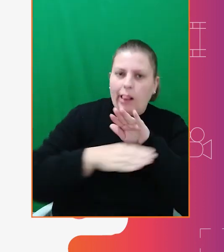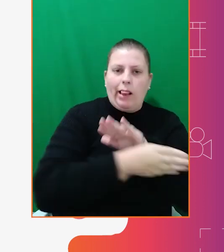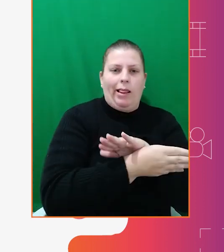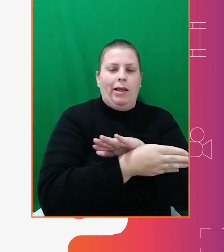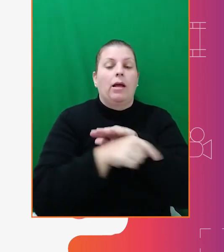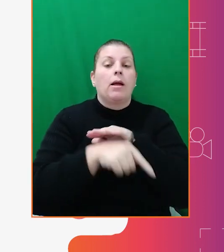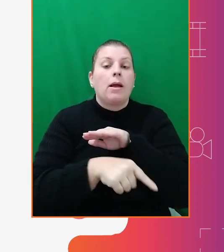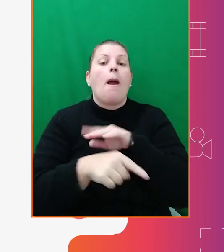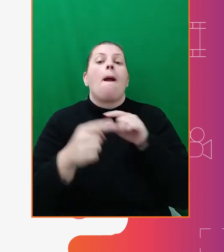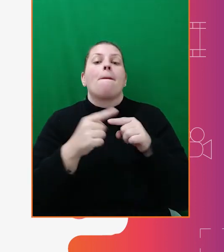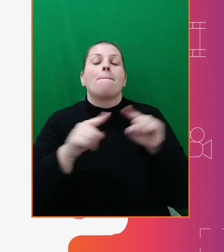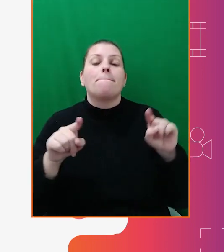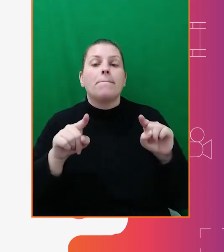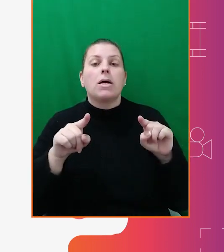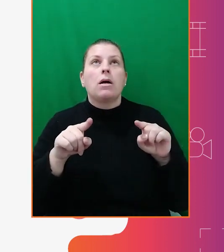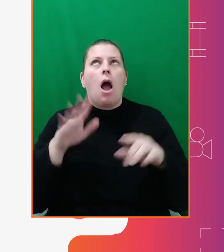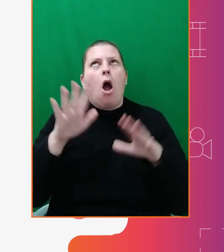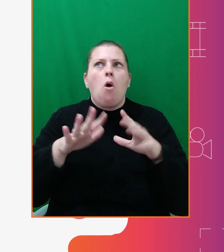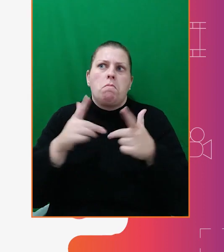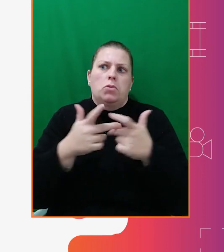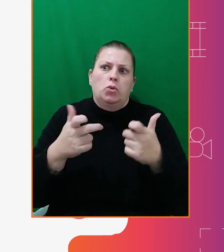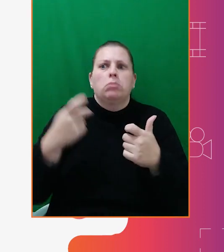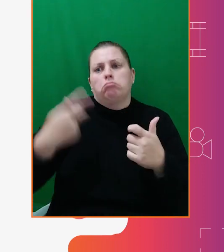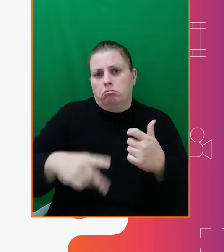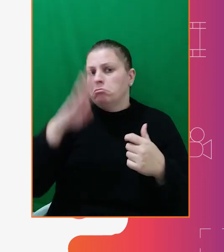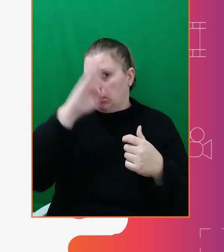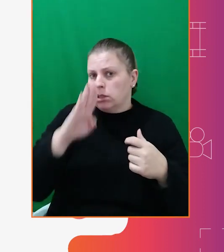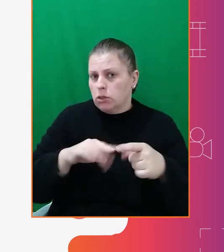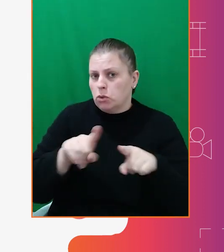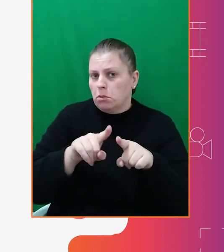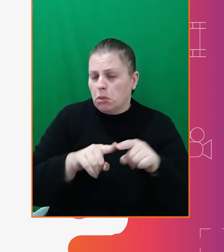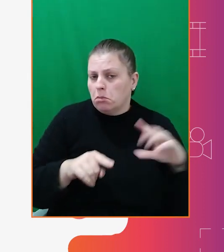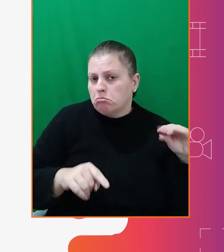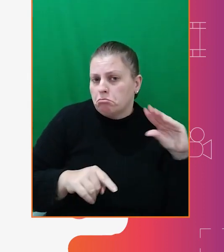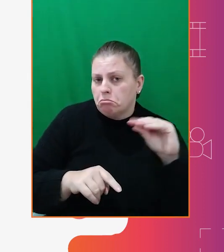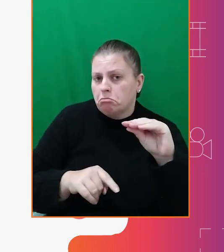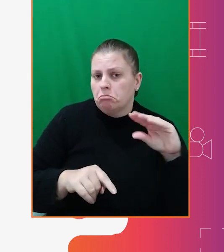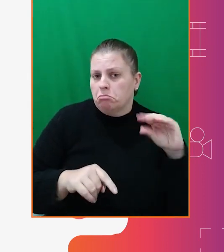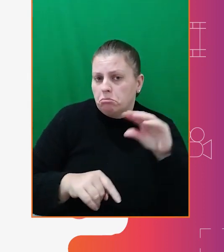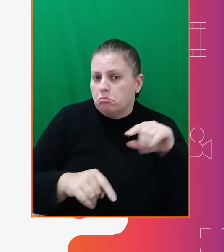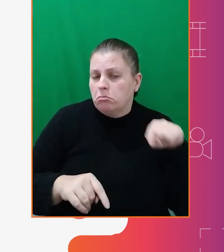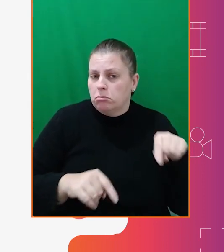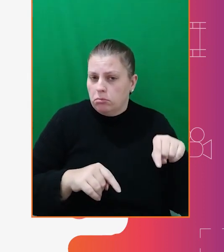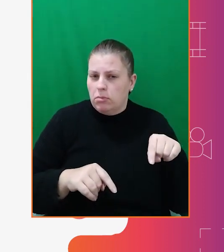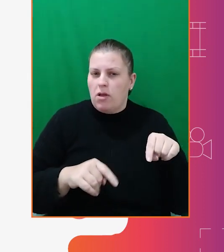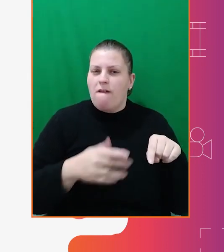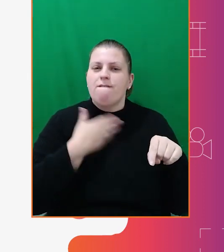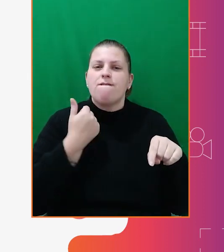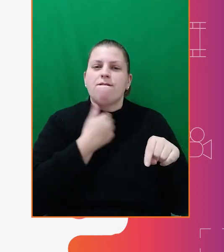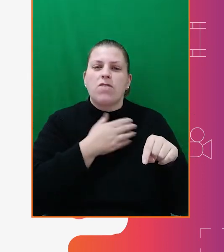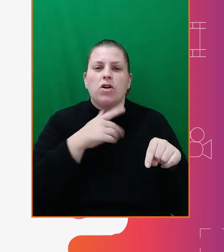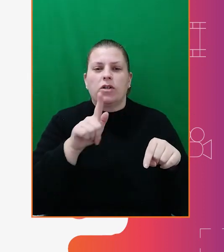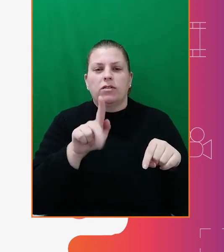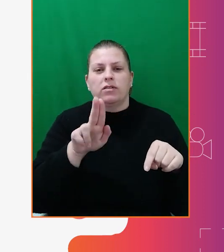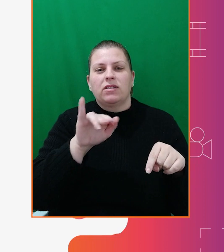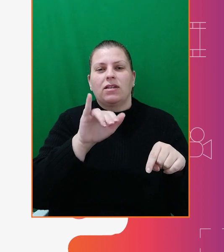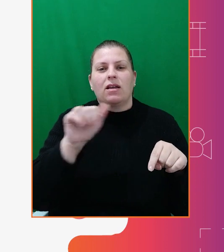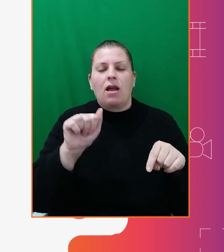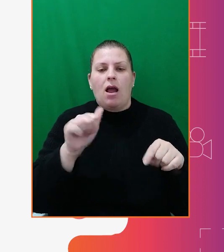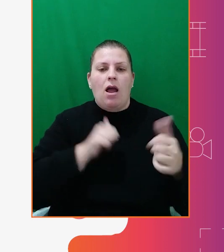até o roteiro sofrer algum tipo de tratamento após o trabalho desses profissionais. Existe também o trabalho com não atores, que são pessoas